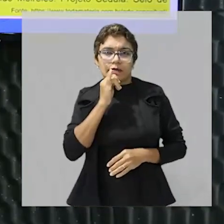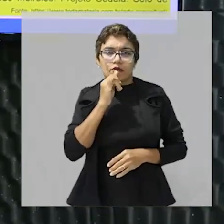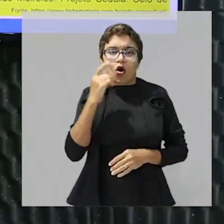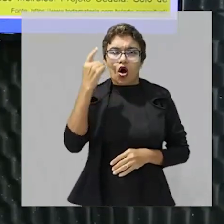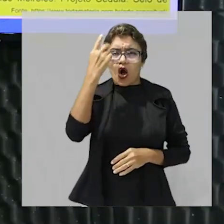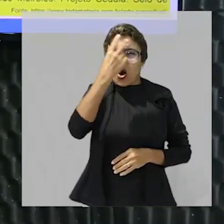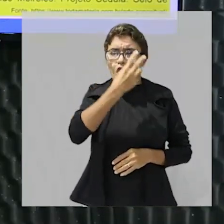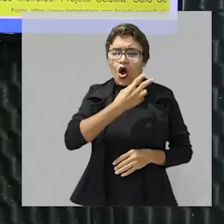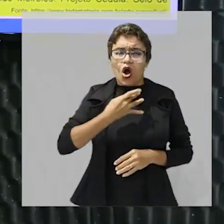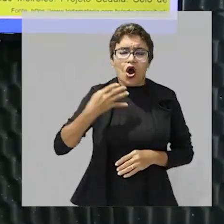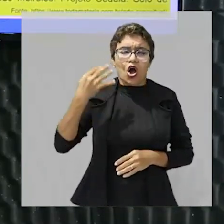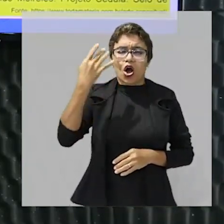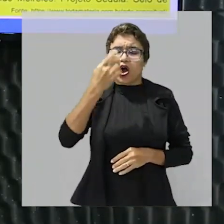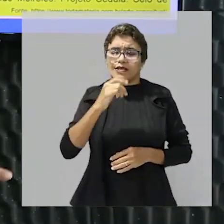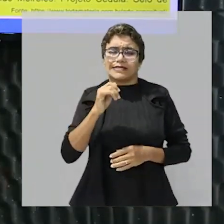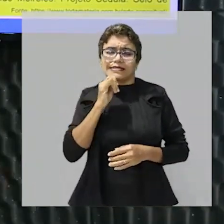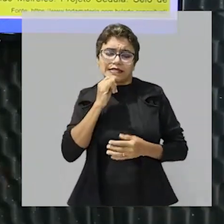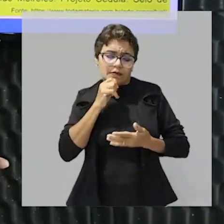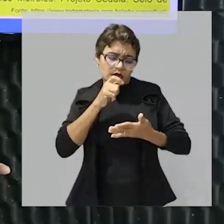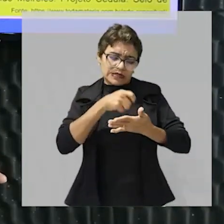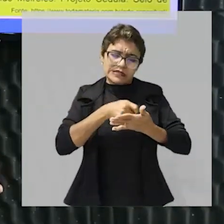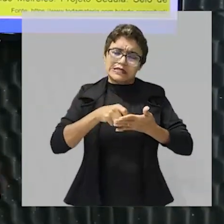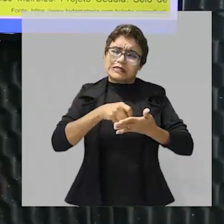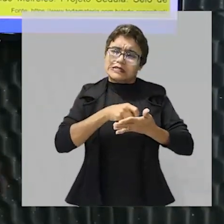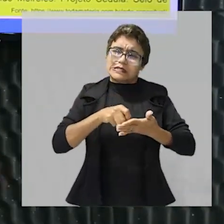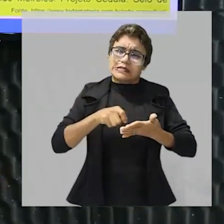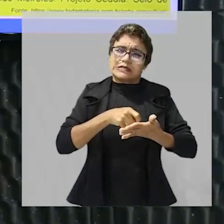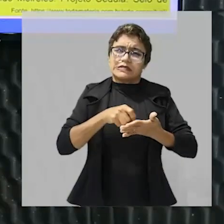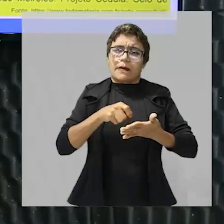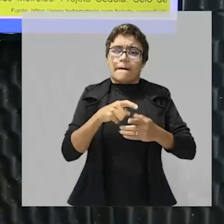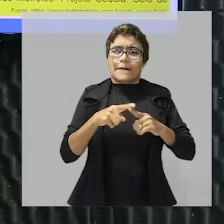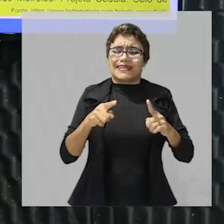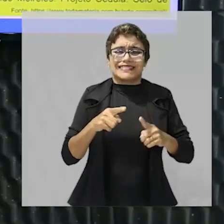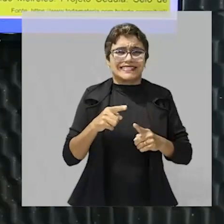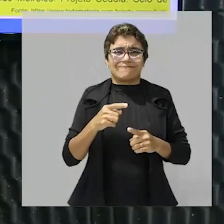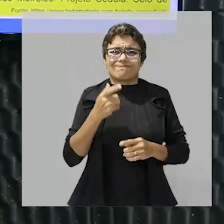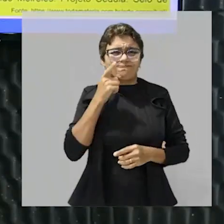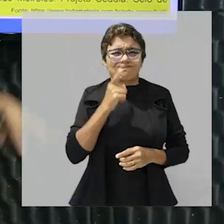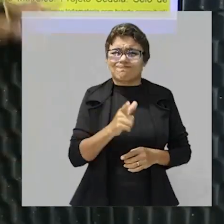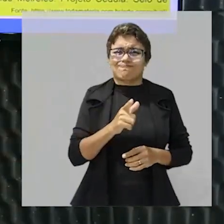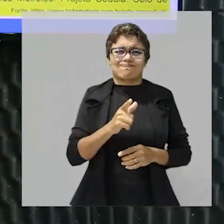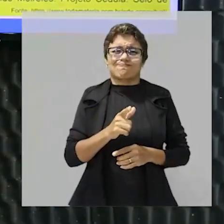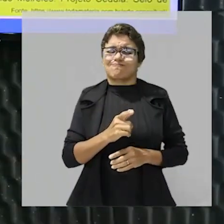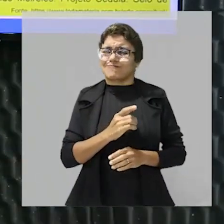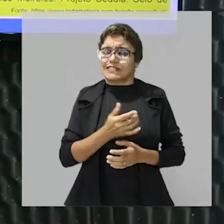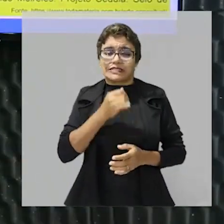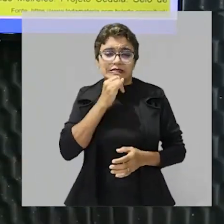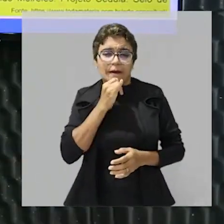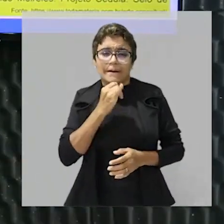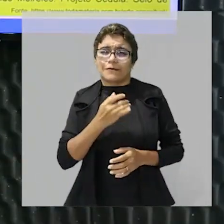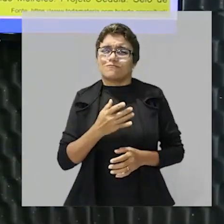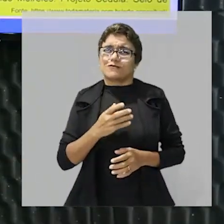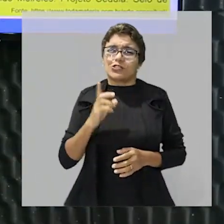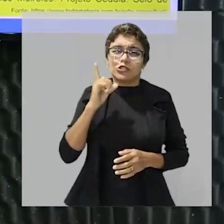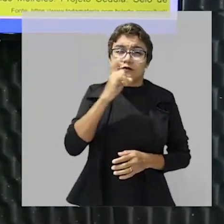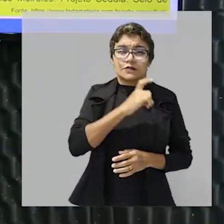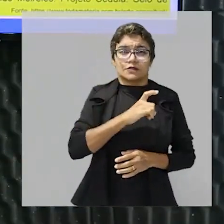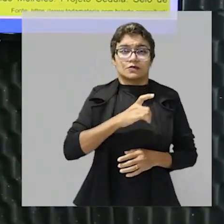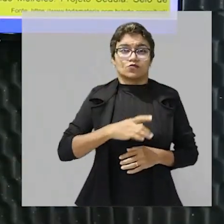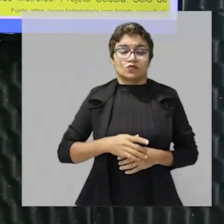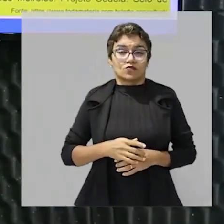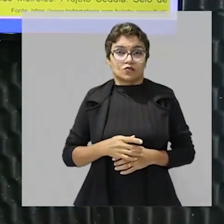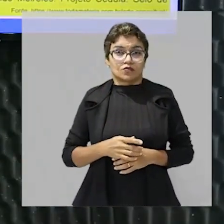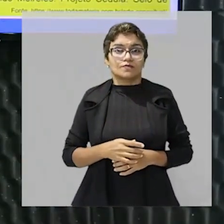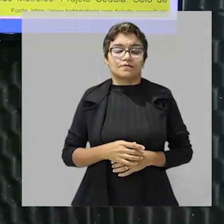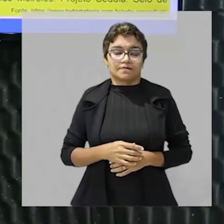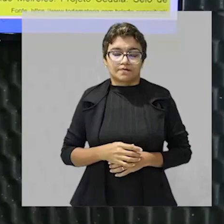tentando escrever uma produção textual que você engata. A tua ideia não sai. E quando ela sai, às vezes ela parece uma enxurrada, uma tsunami que vem de